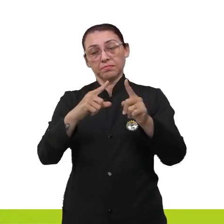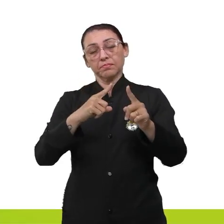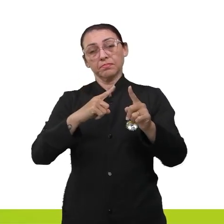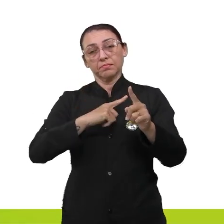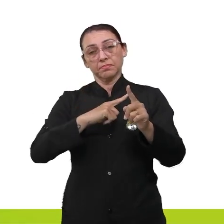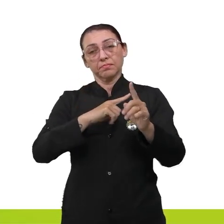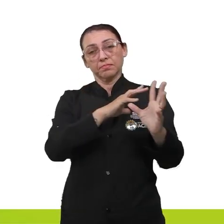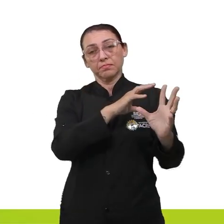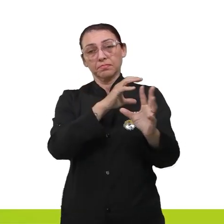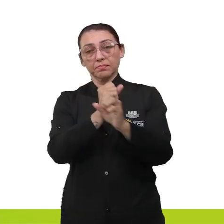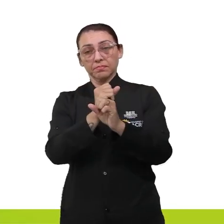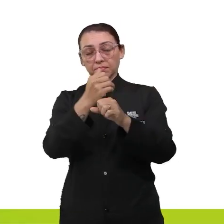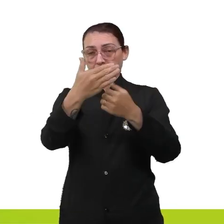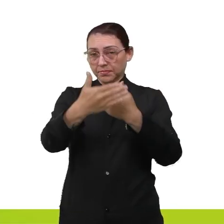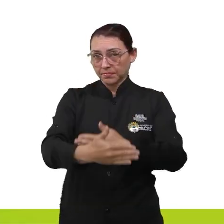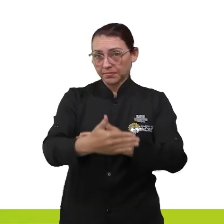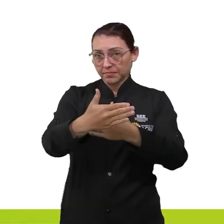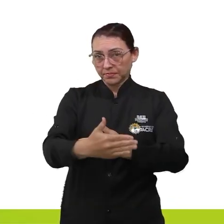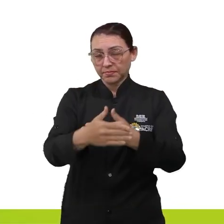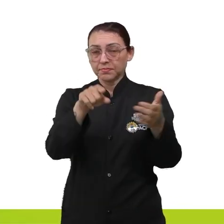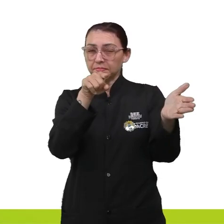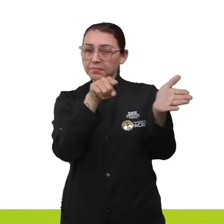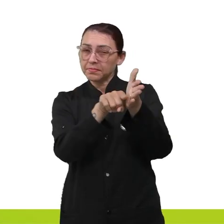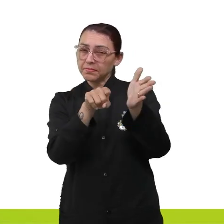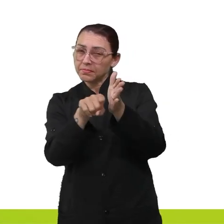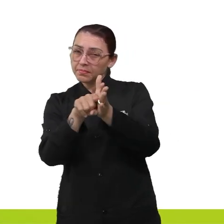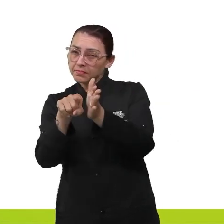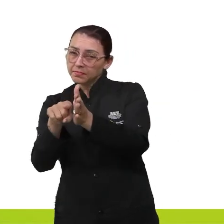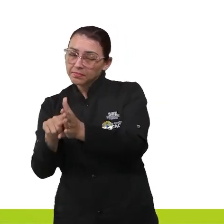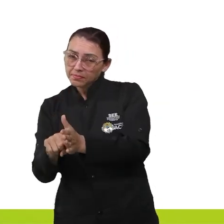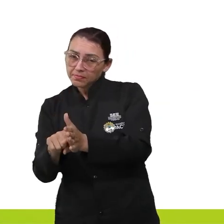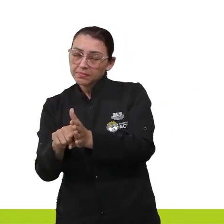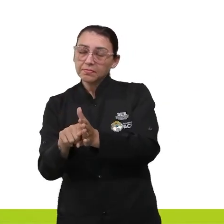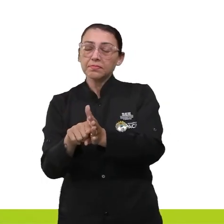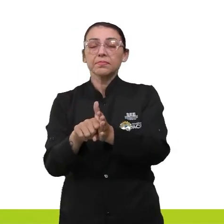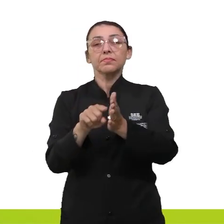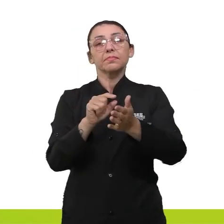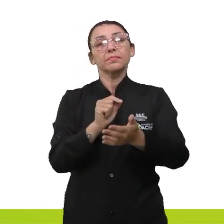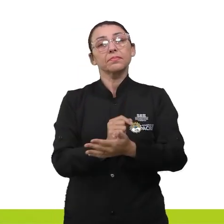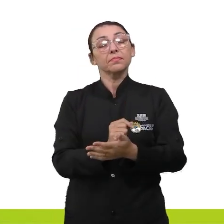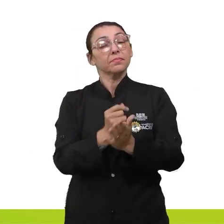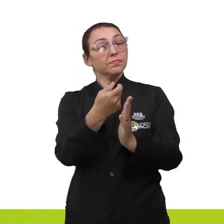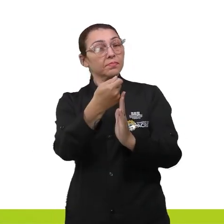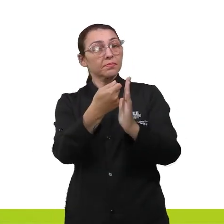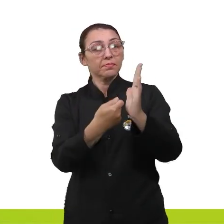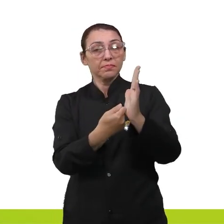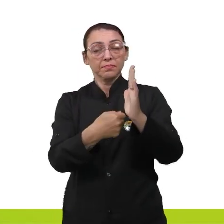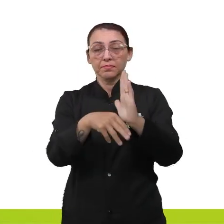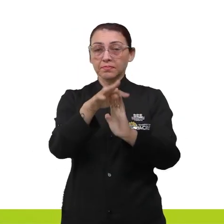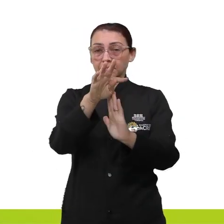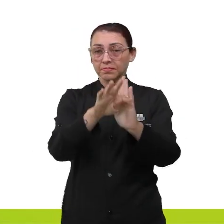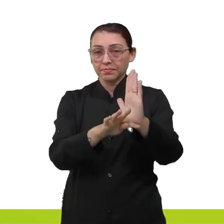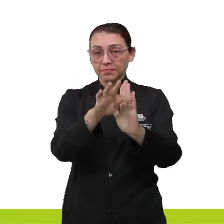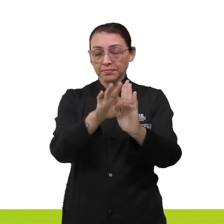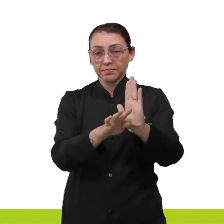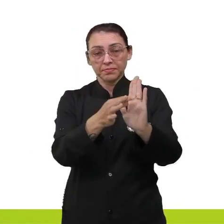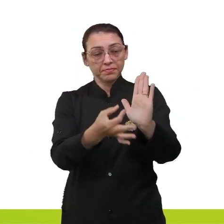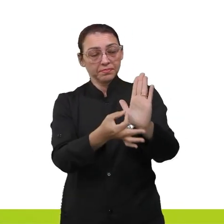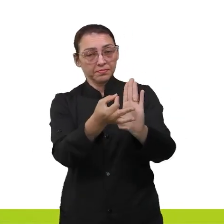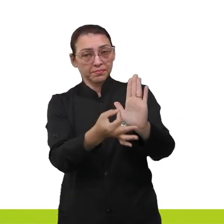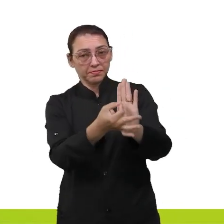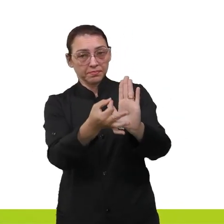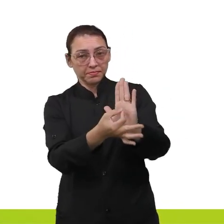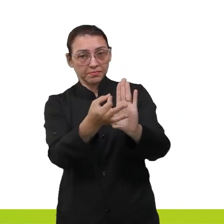da pontuação da prova, que são as questões objetivas. E a redação ela é um texto